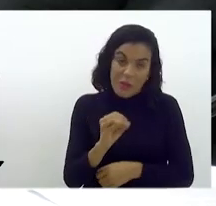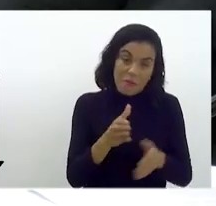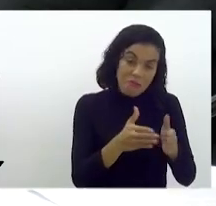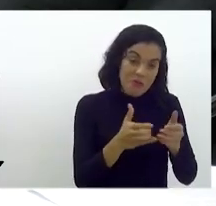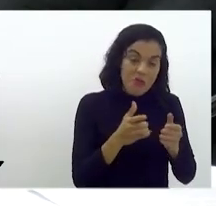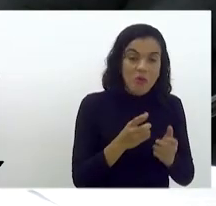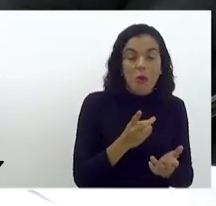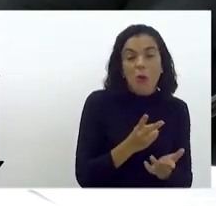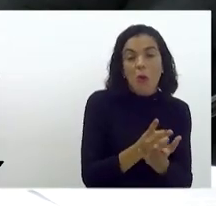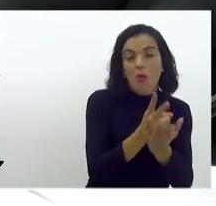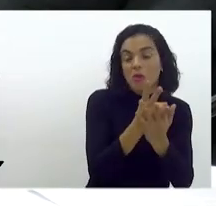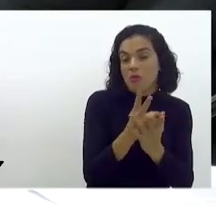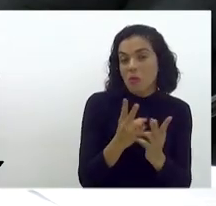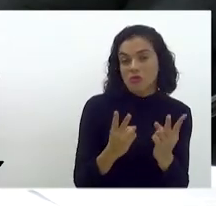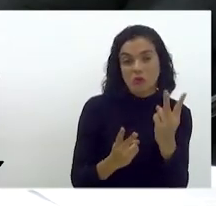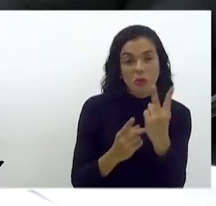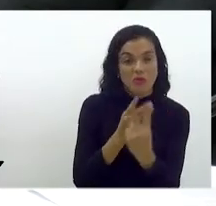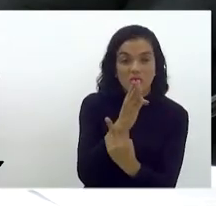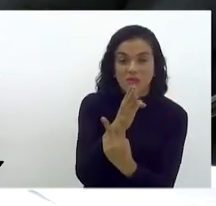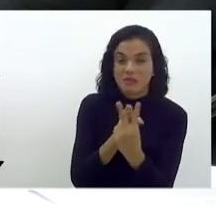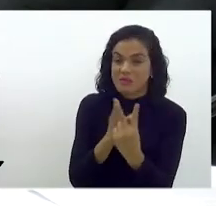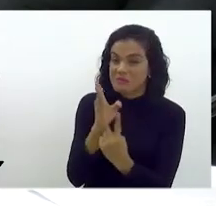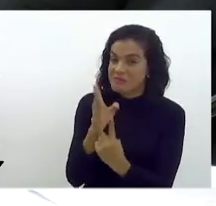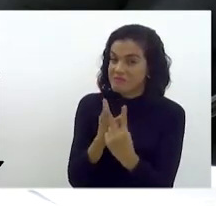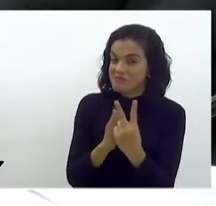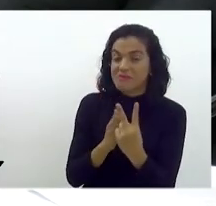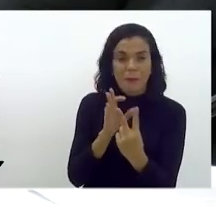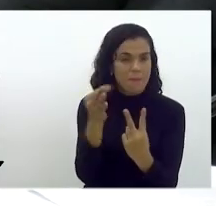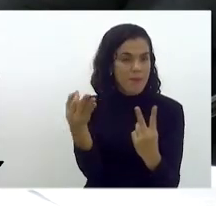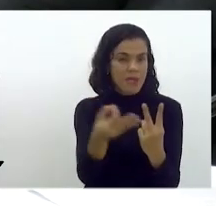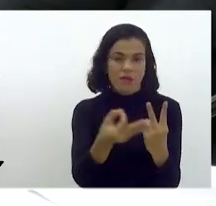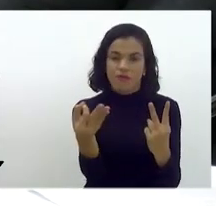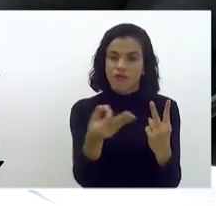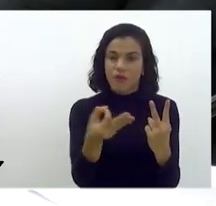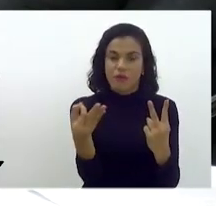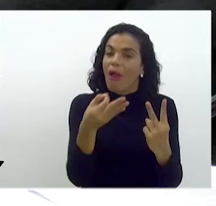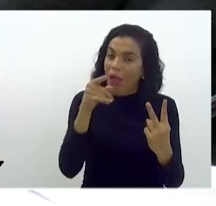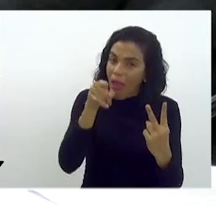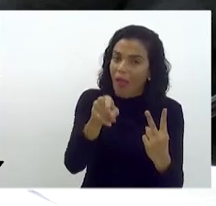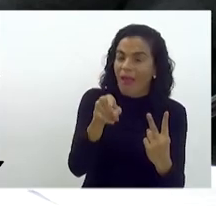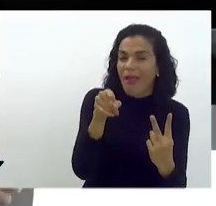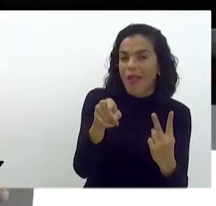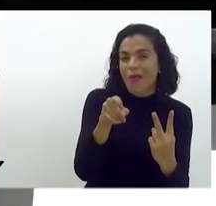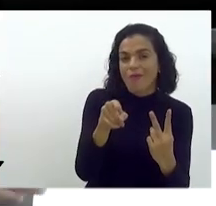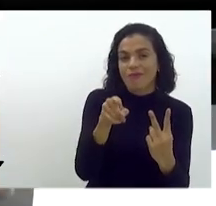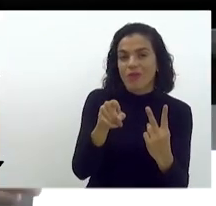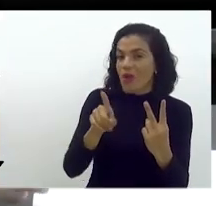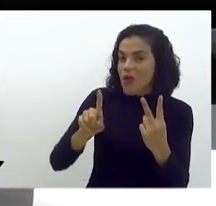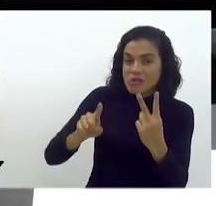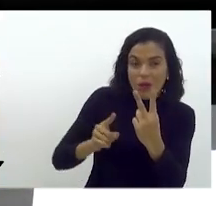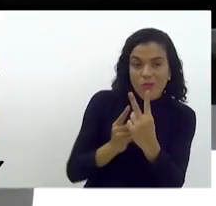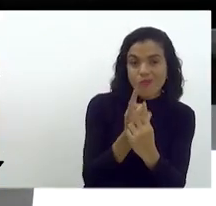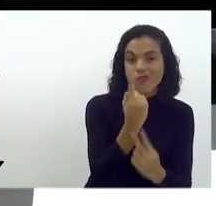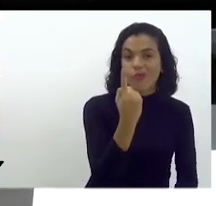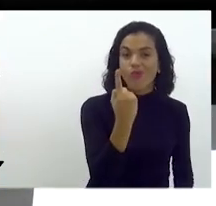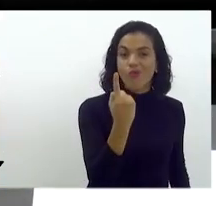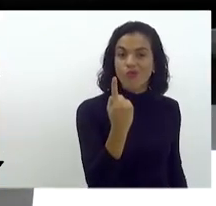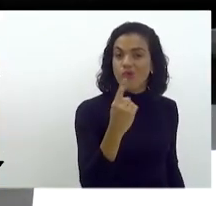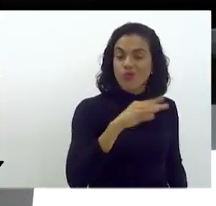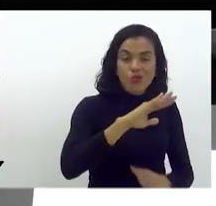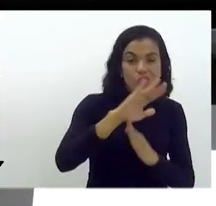preserrou os dois lados aqui colocados perfeito vai atender vai atender de uma única mão enquanto vai atender